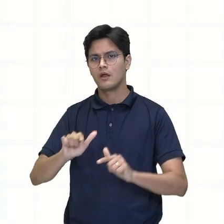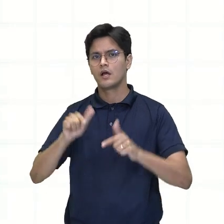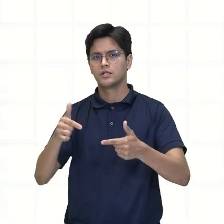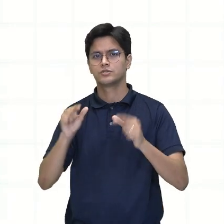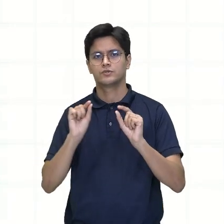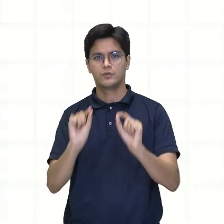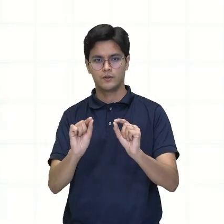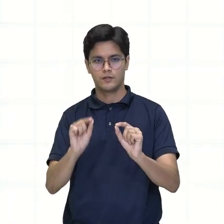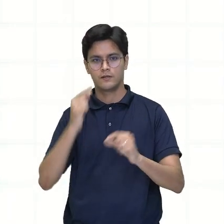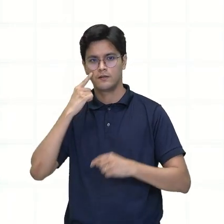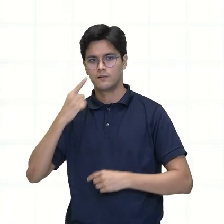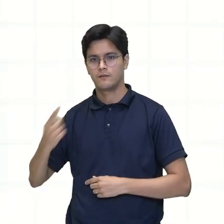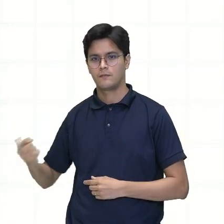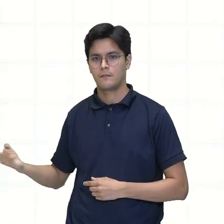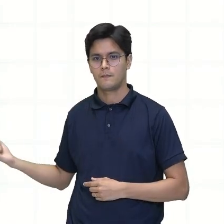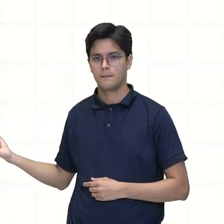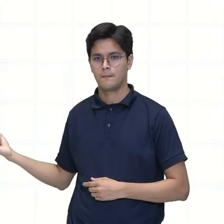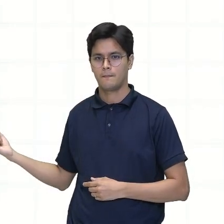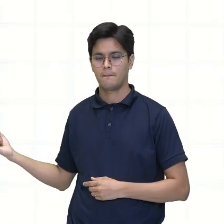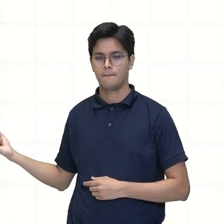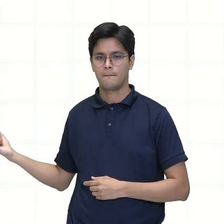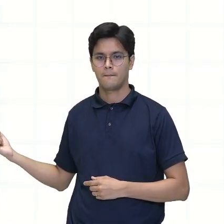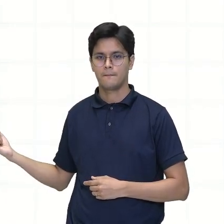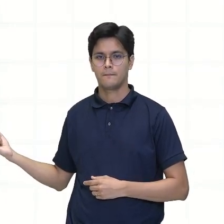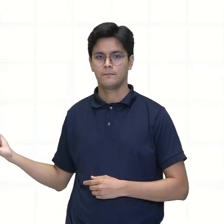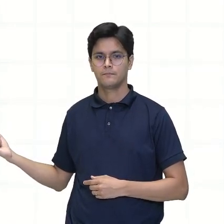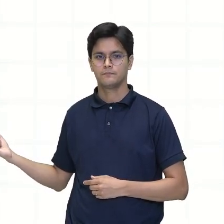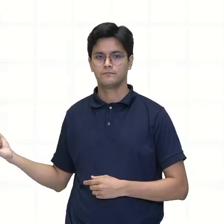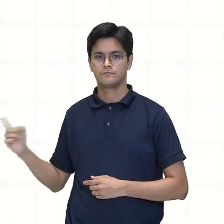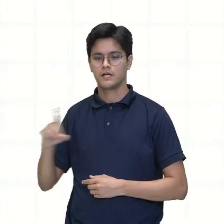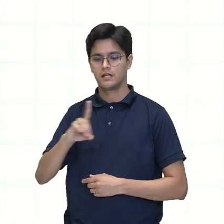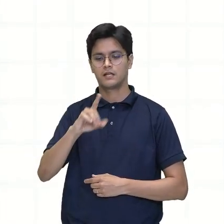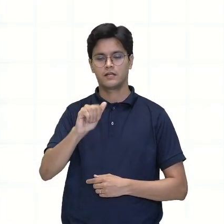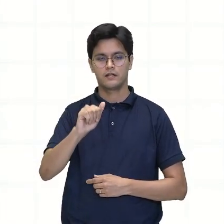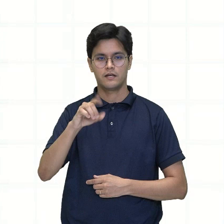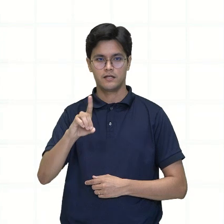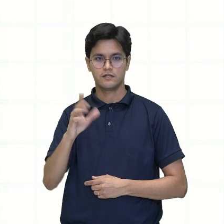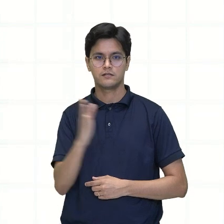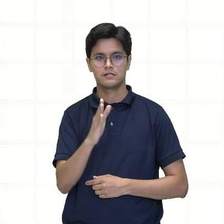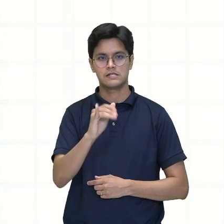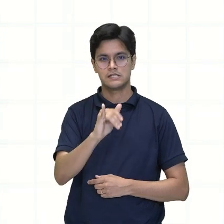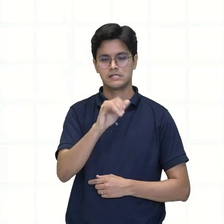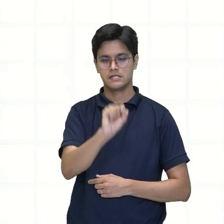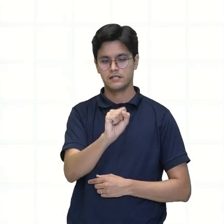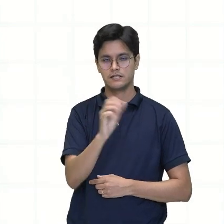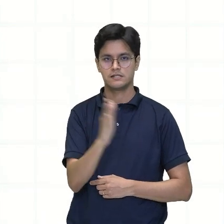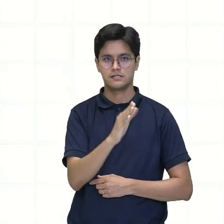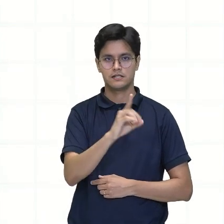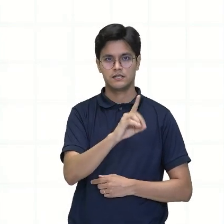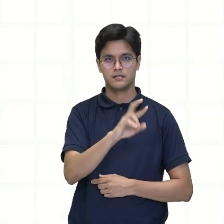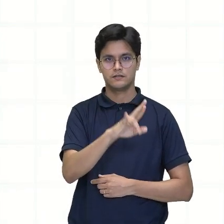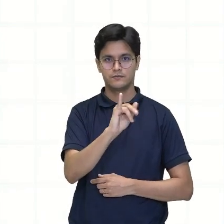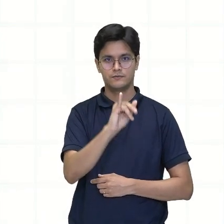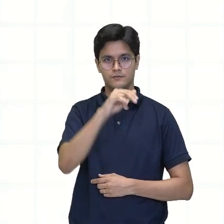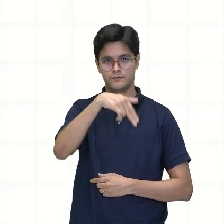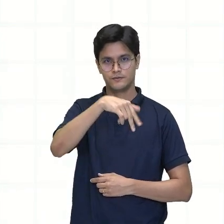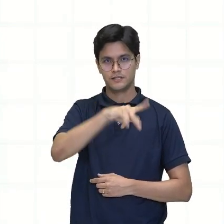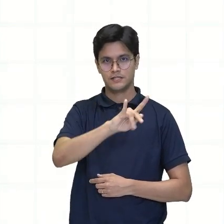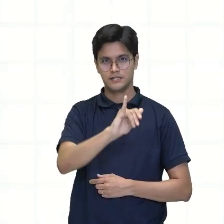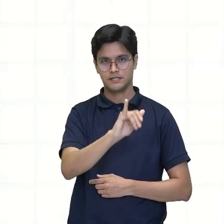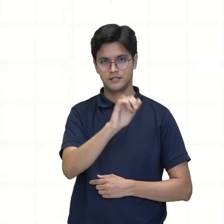having tea. Ah, drinking, estou inventando aqui. Drinking tea, que é